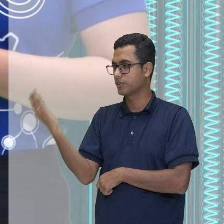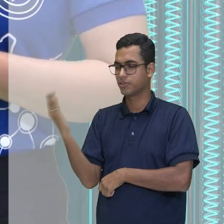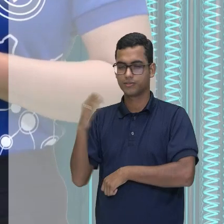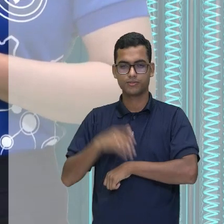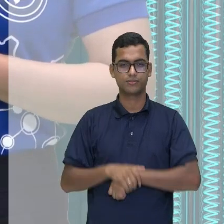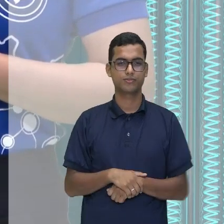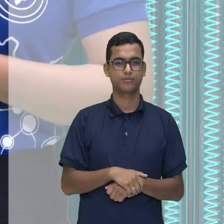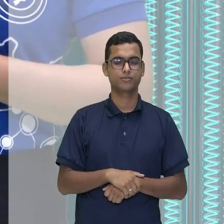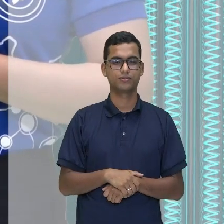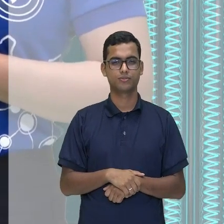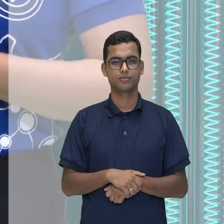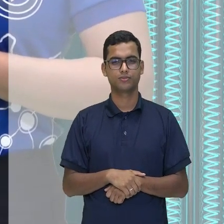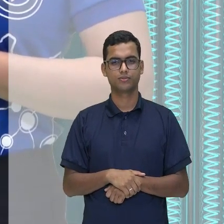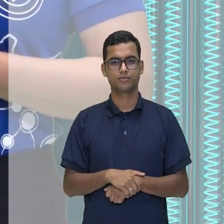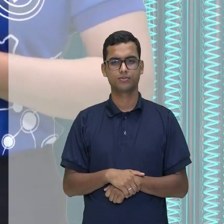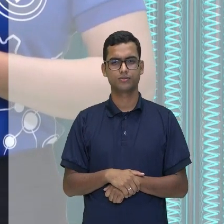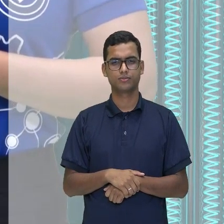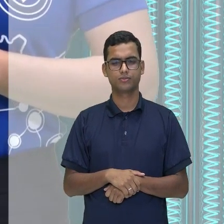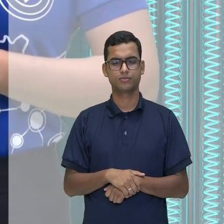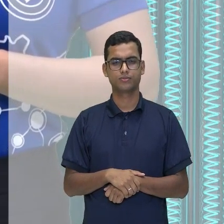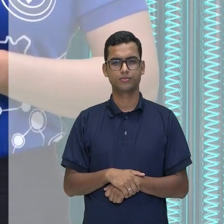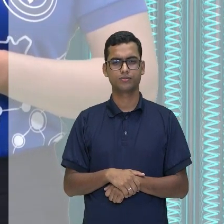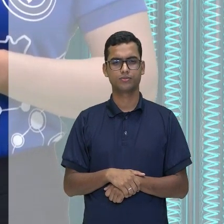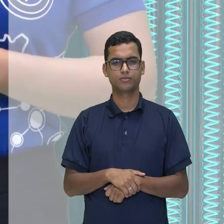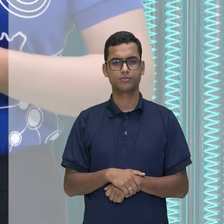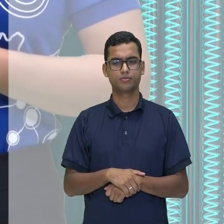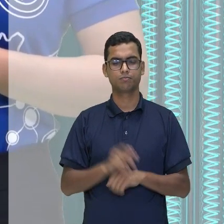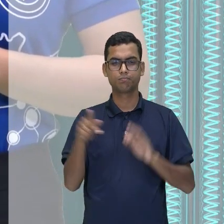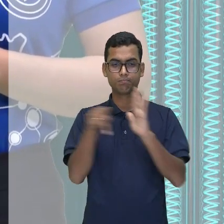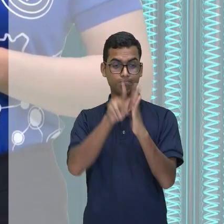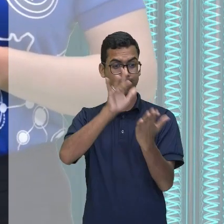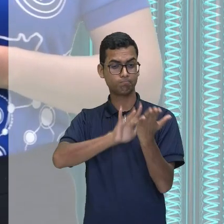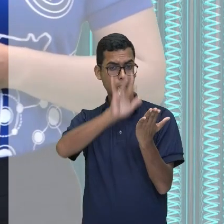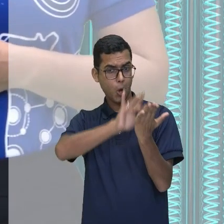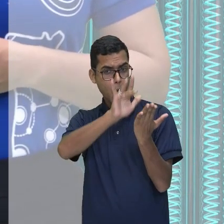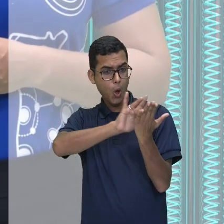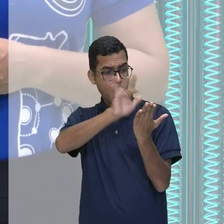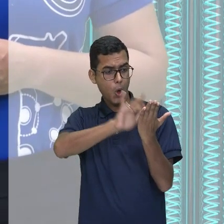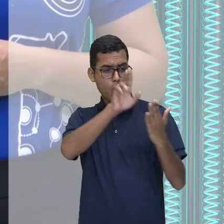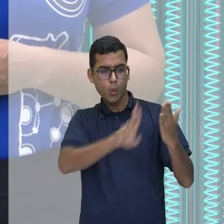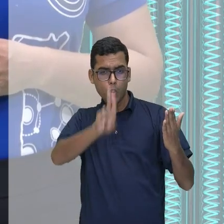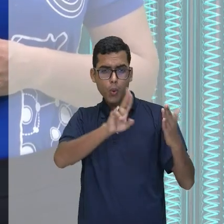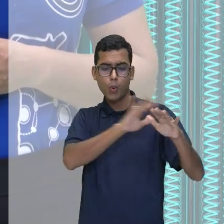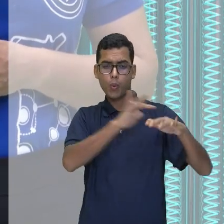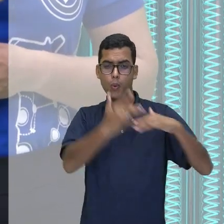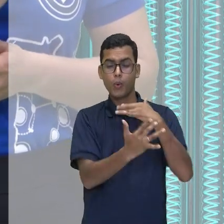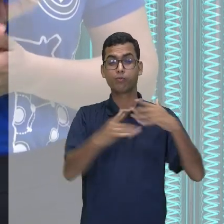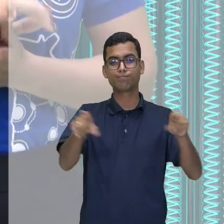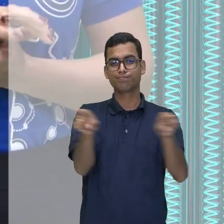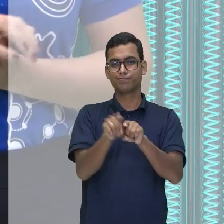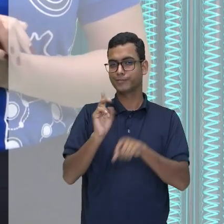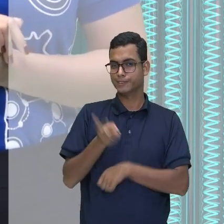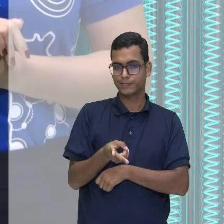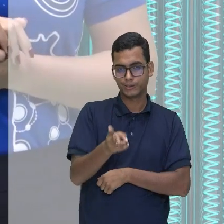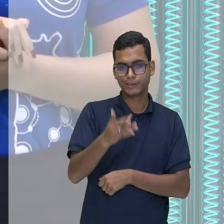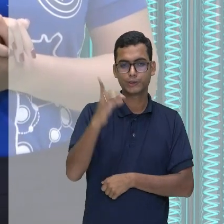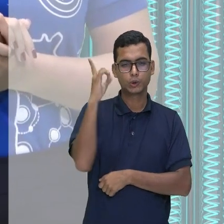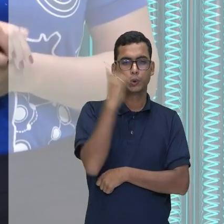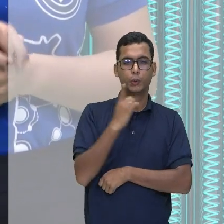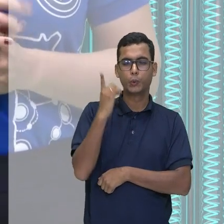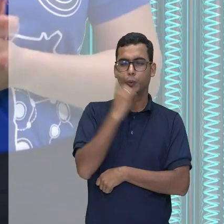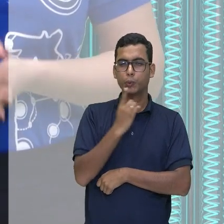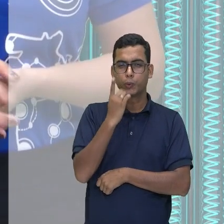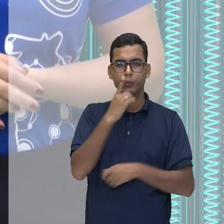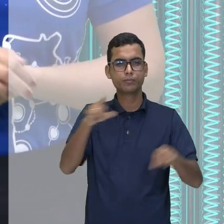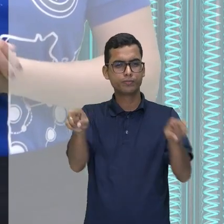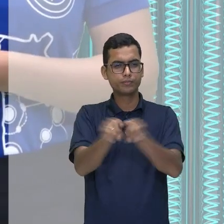ok? Vamos dar uma olhada aqui, o que nós temos nesse texto. Temos a palavra house, que eu tenho certeza que vocês sabem o que significa